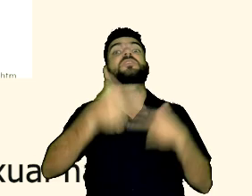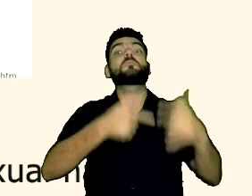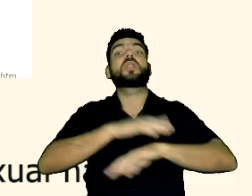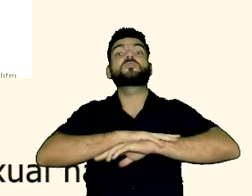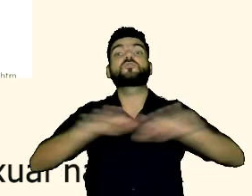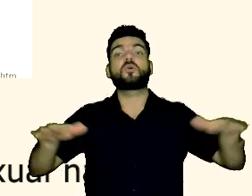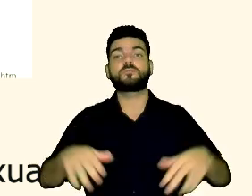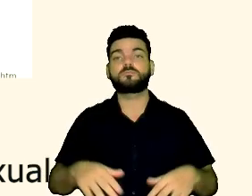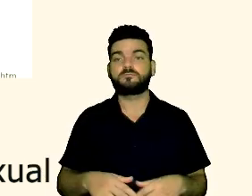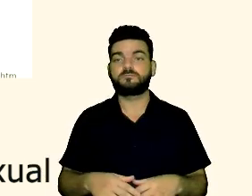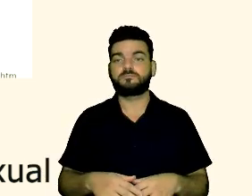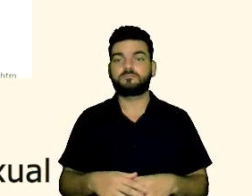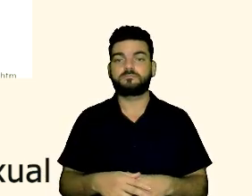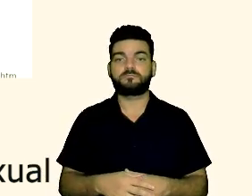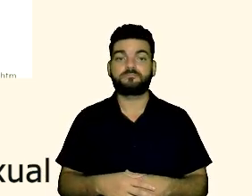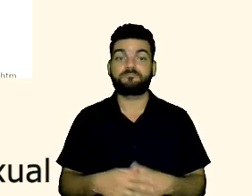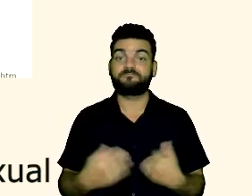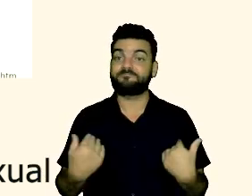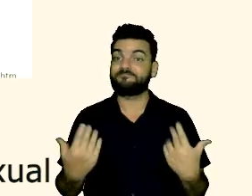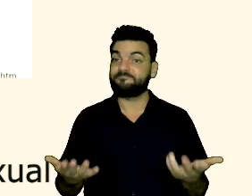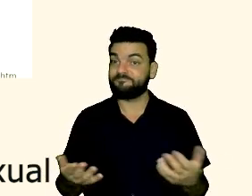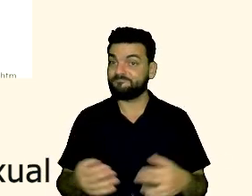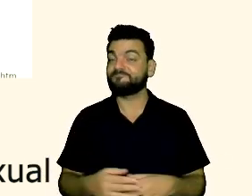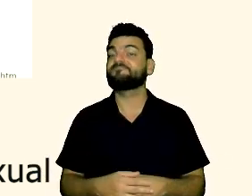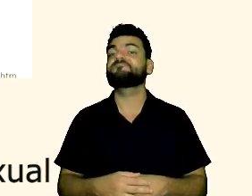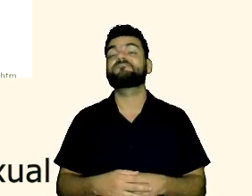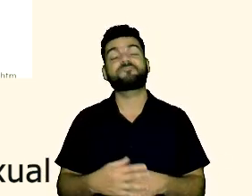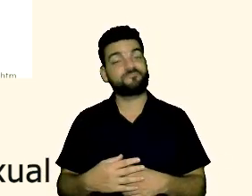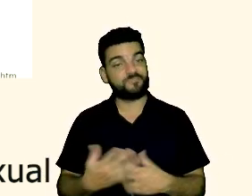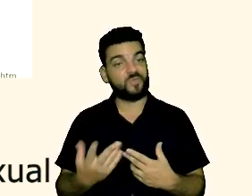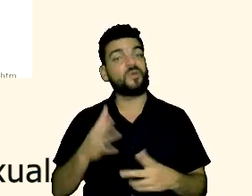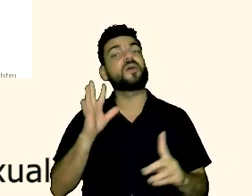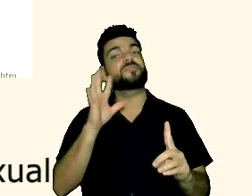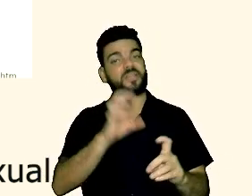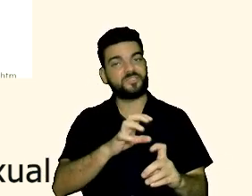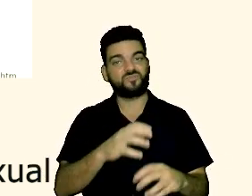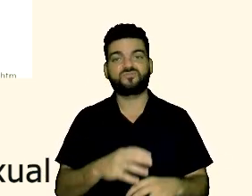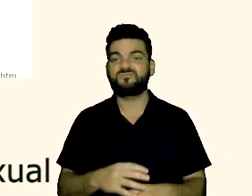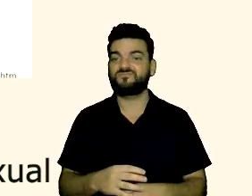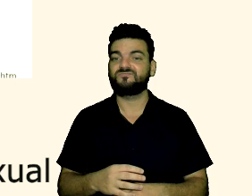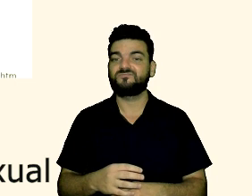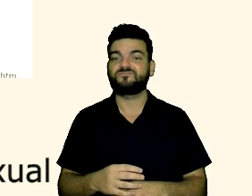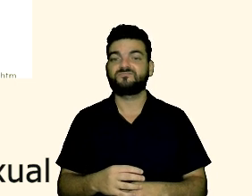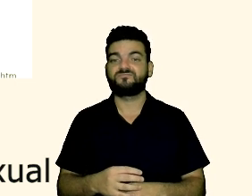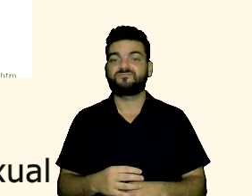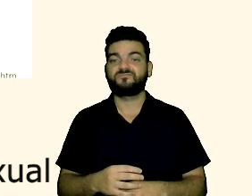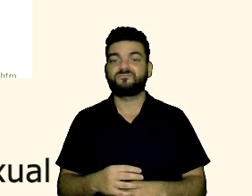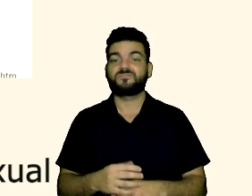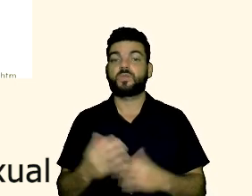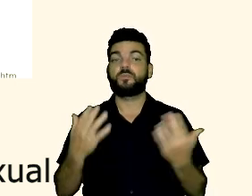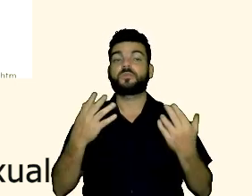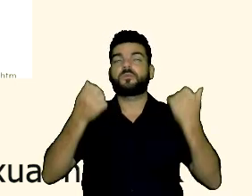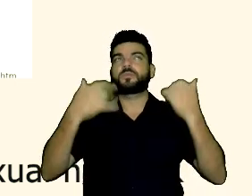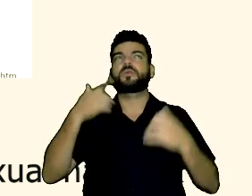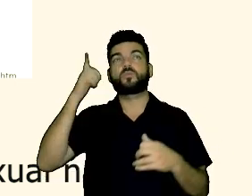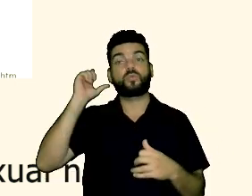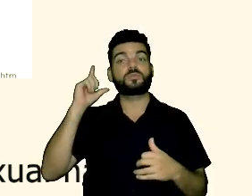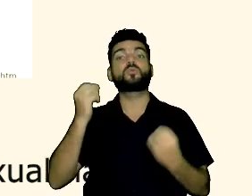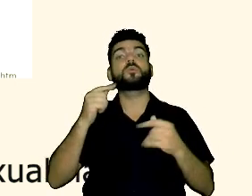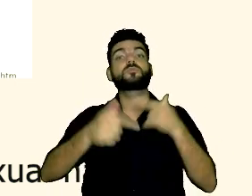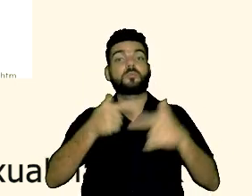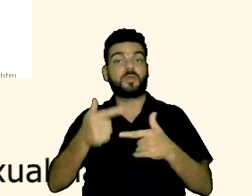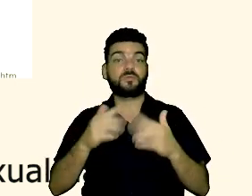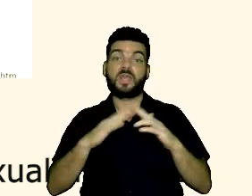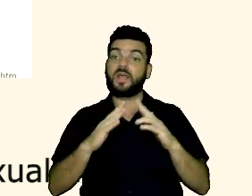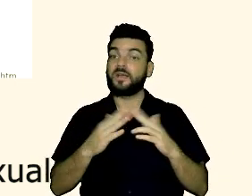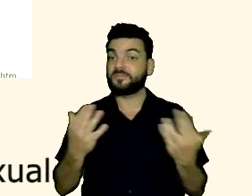muito, inclusive, o que foi tratado ontem no trabalho home office, aquelas mensagens muito tarde da noite, a exigência